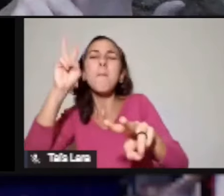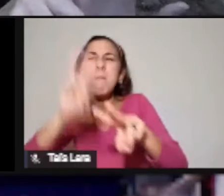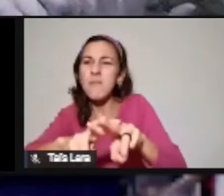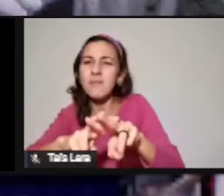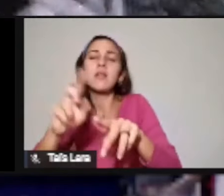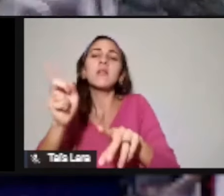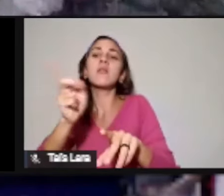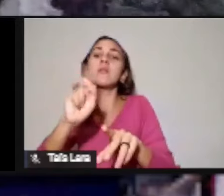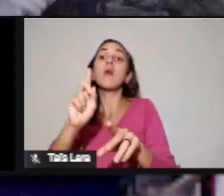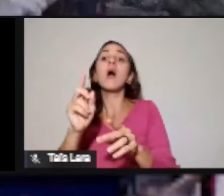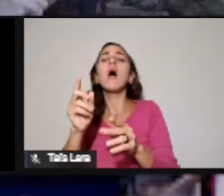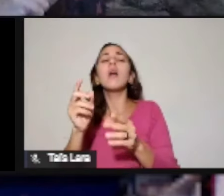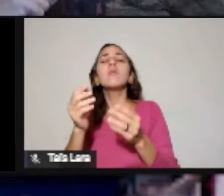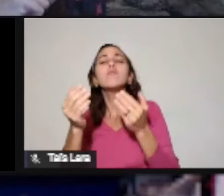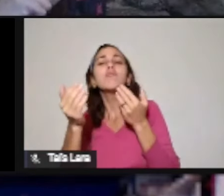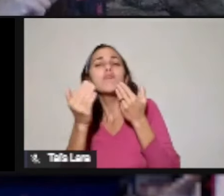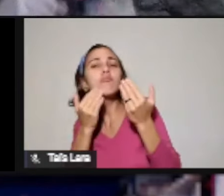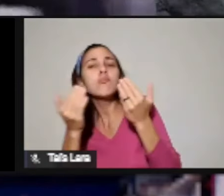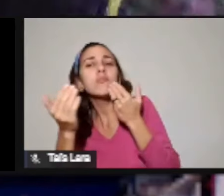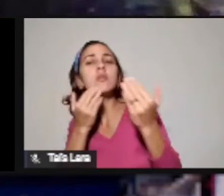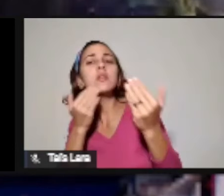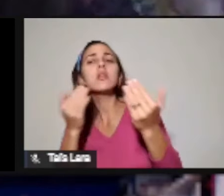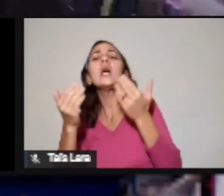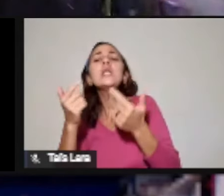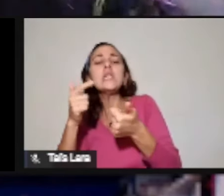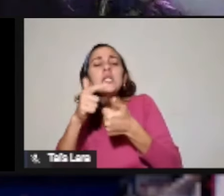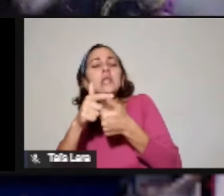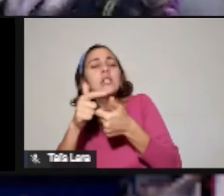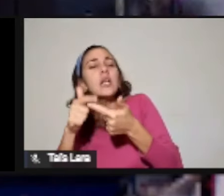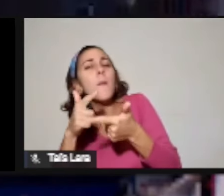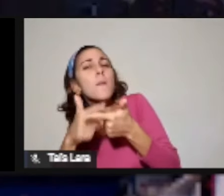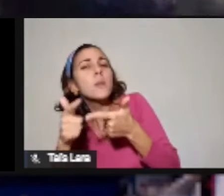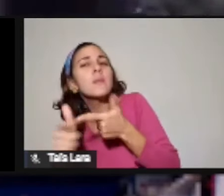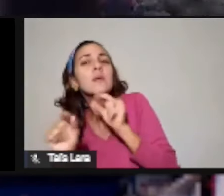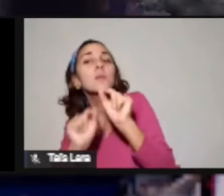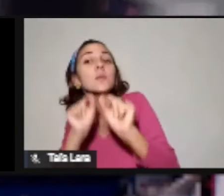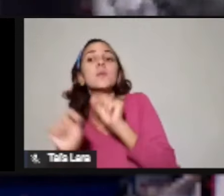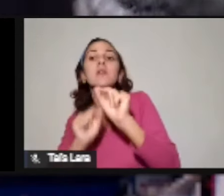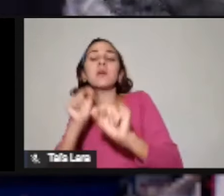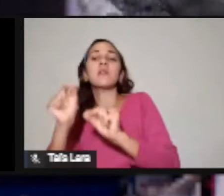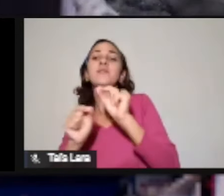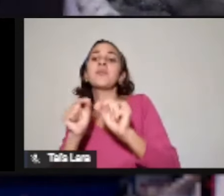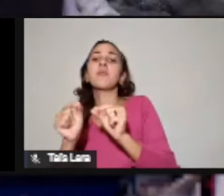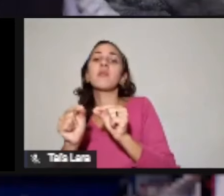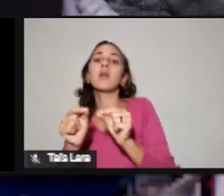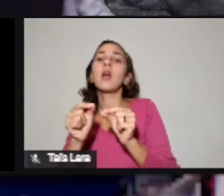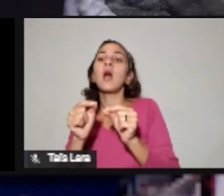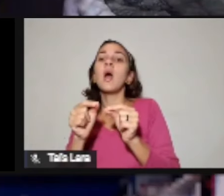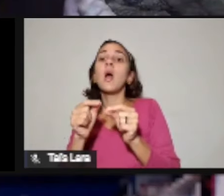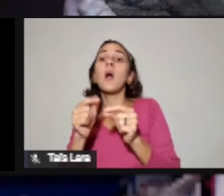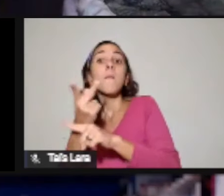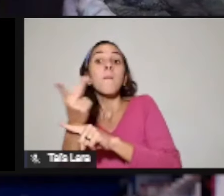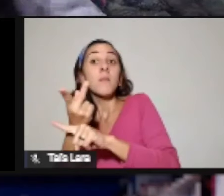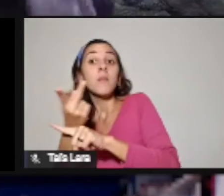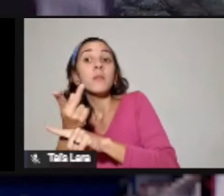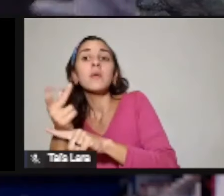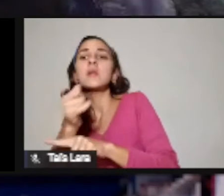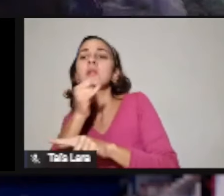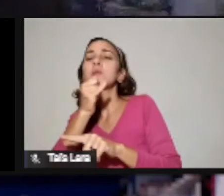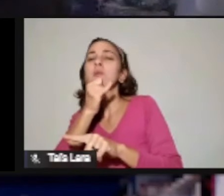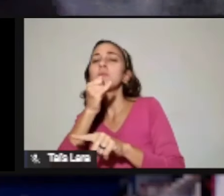encaminhar para serviços de assistência social, assim a família pode conversar com psicólogos e psicólogas, e